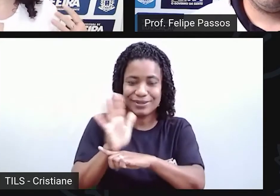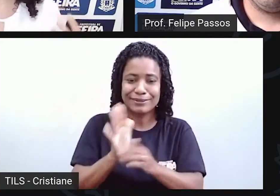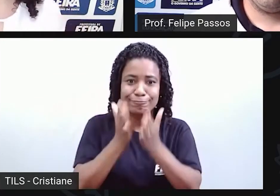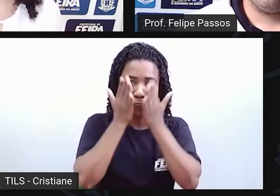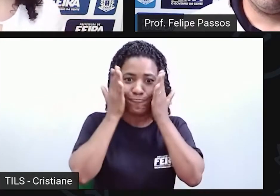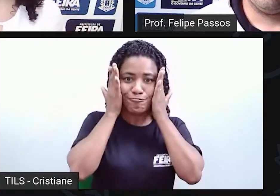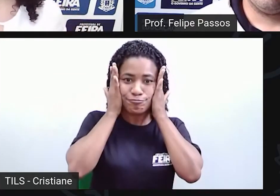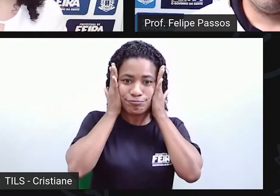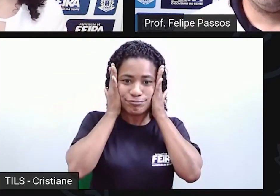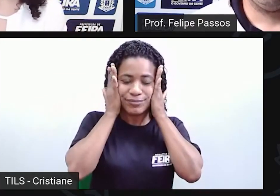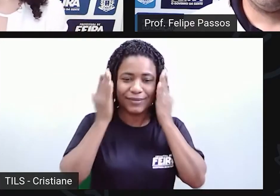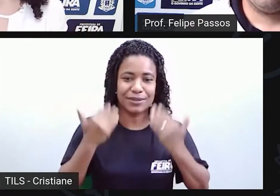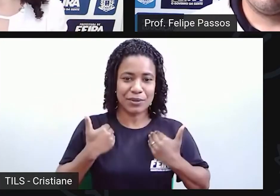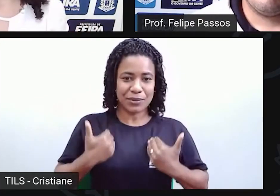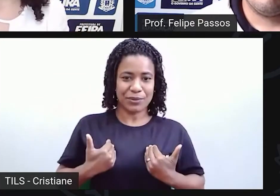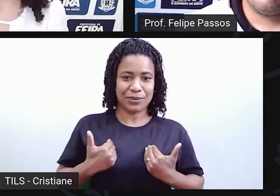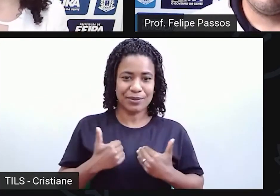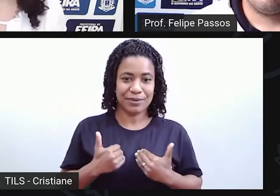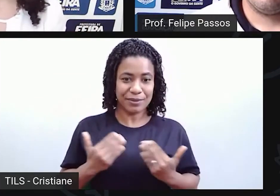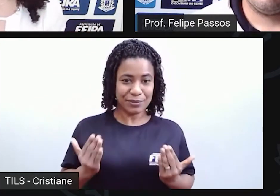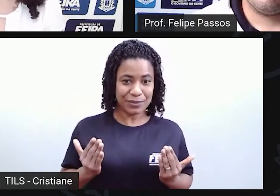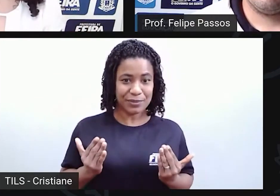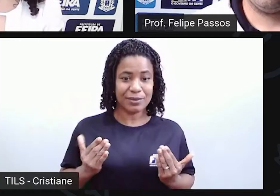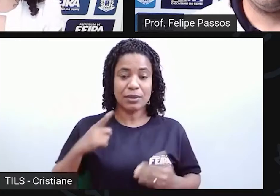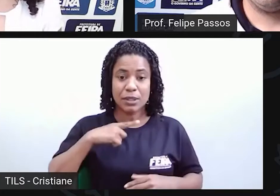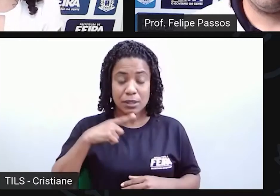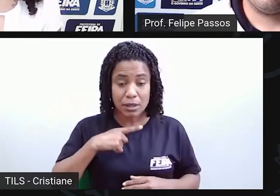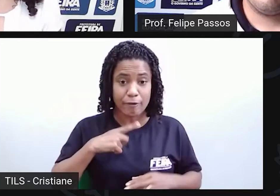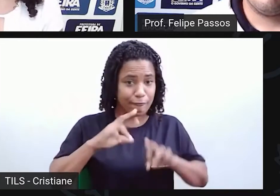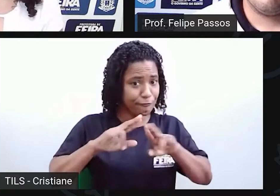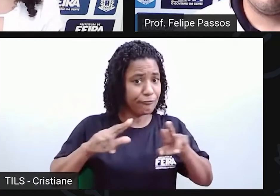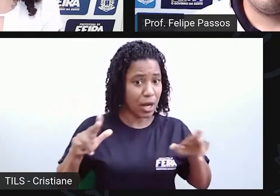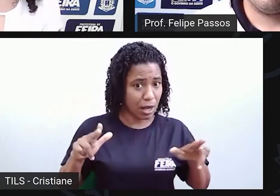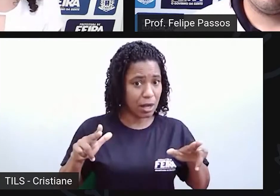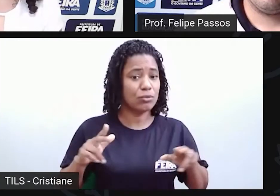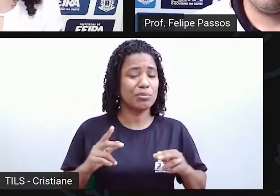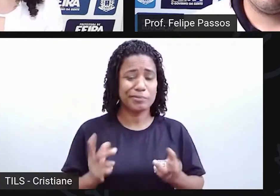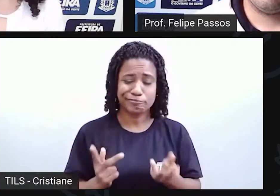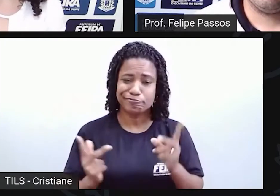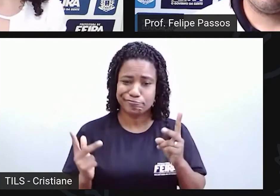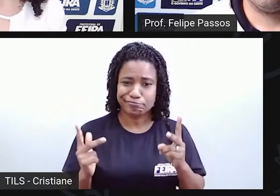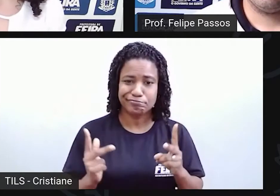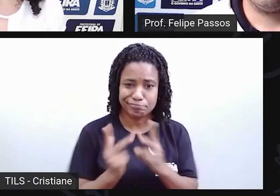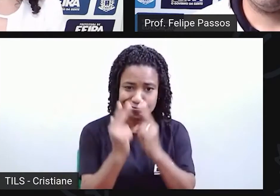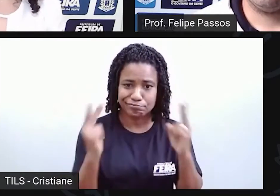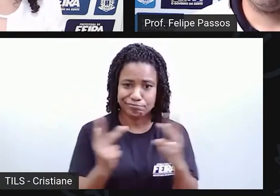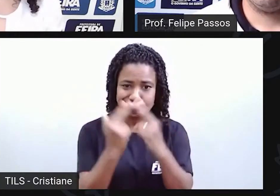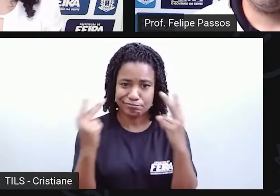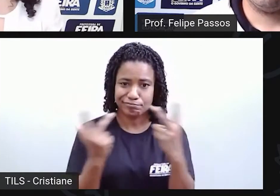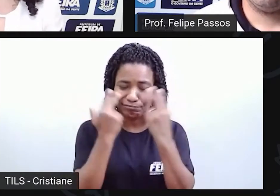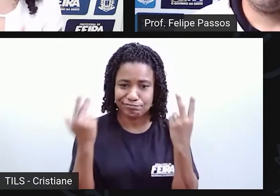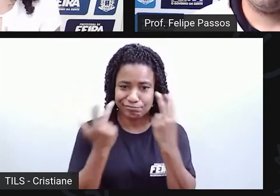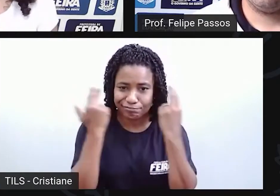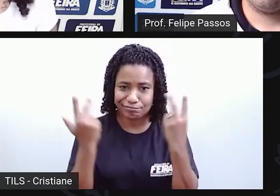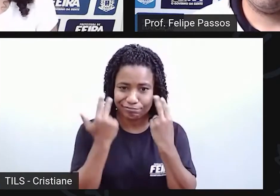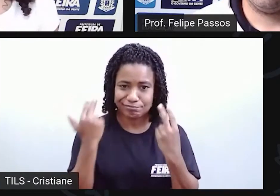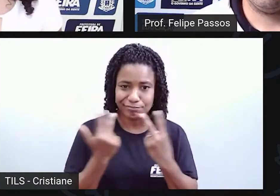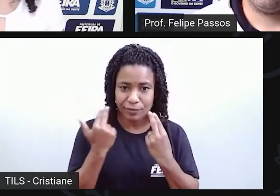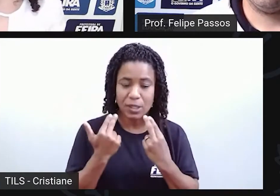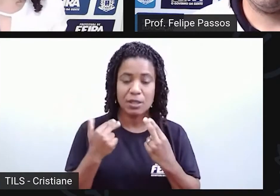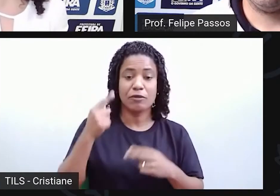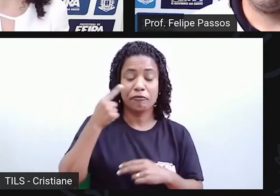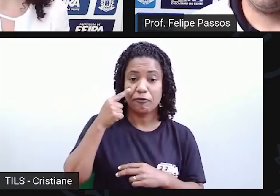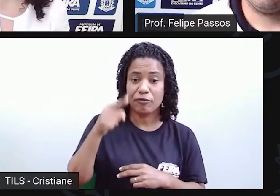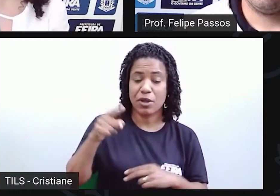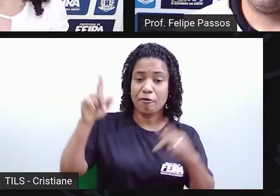uma pose, tem um ângulo, tem uma edição. Então, a gente tem que ter em mente que quando a gente vê uma foto, seja no Instagram,